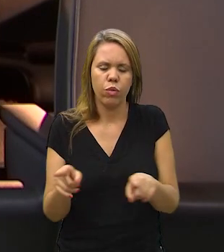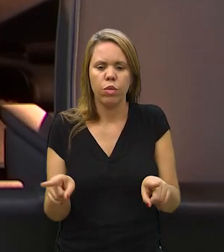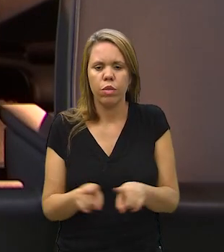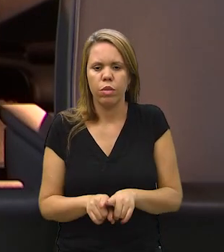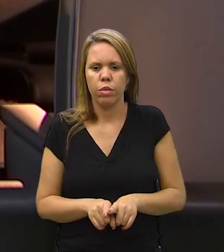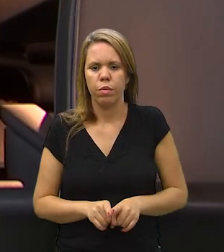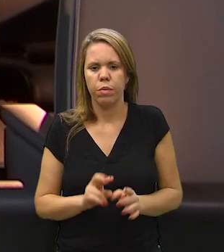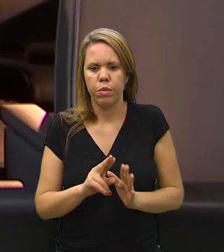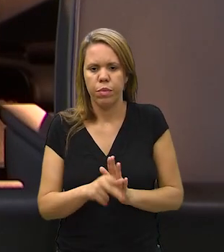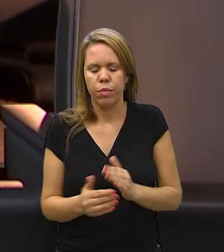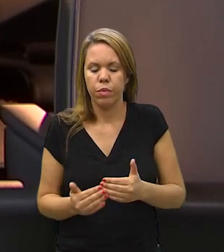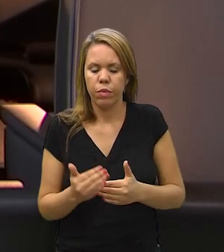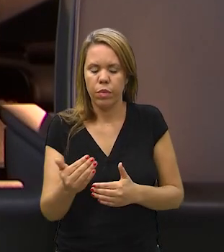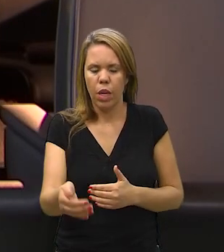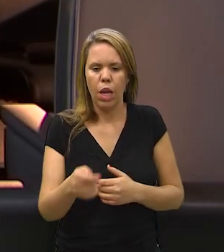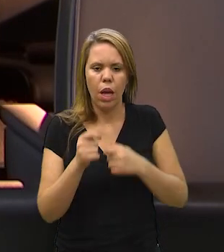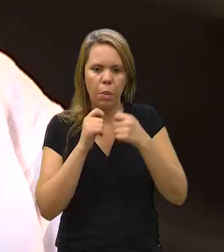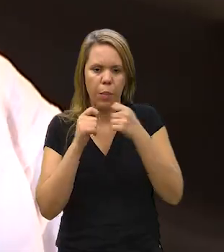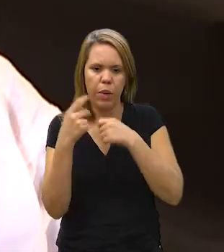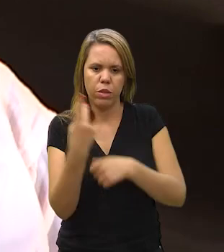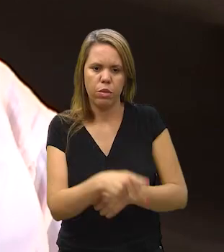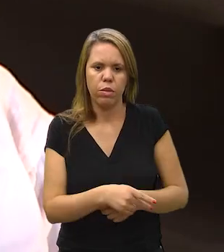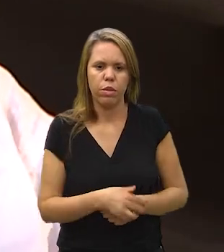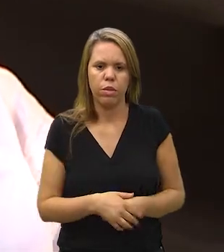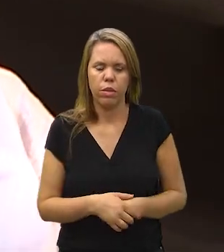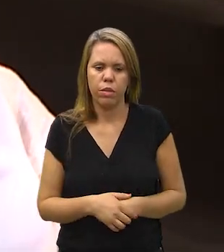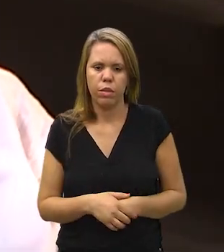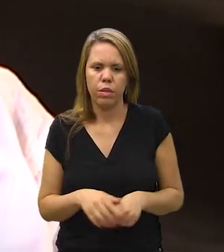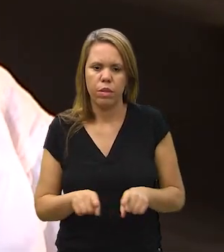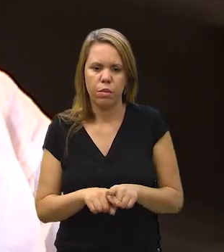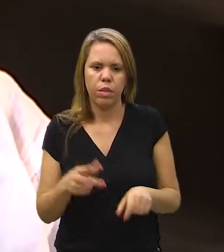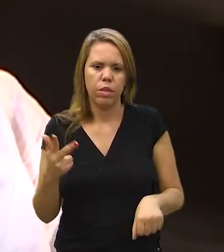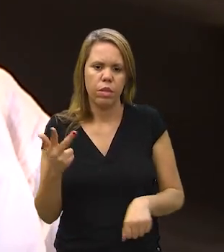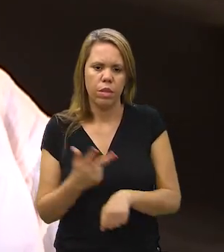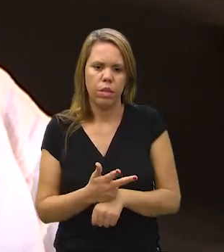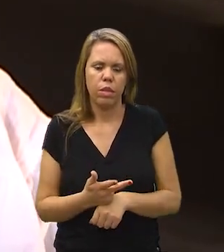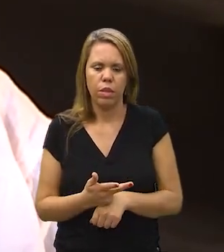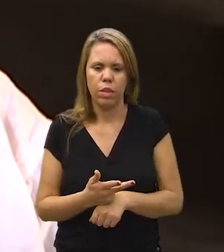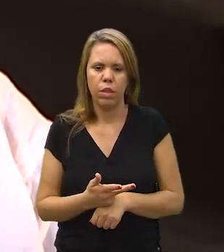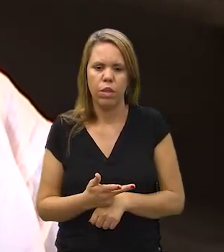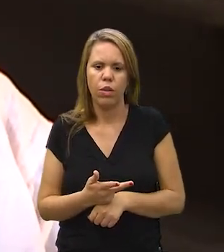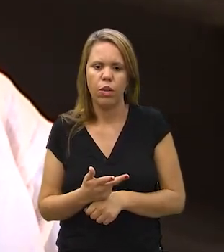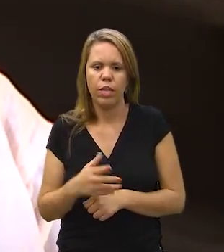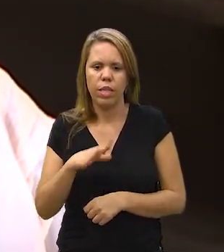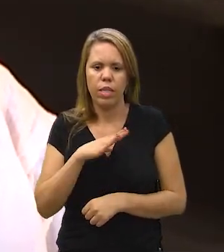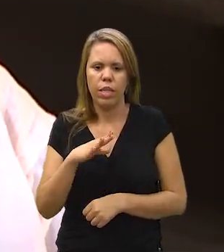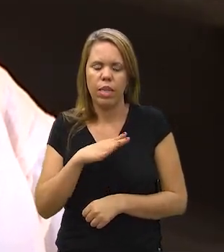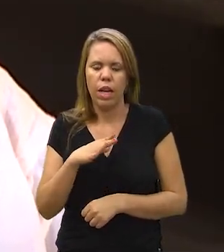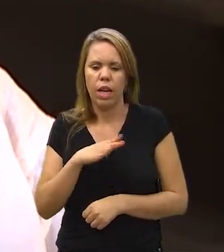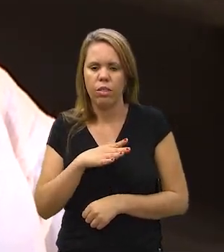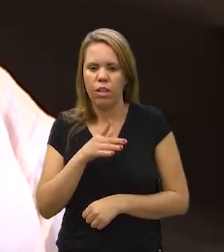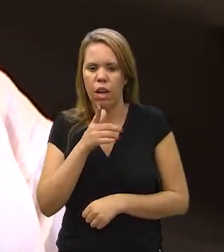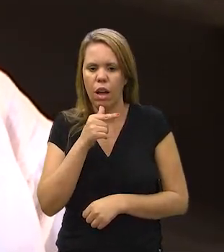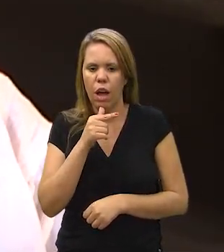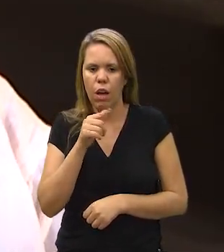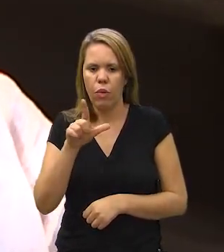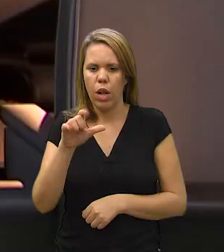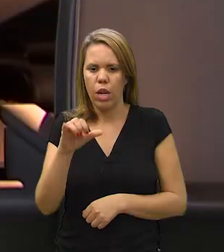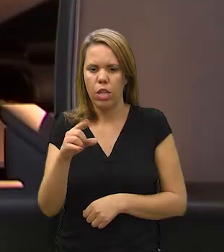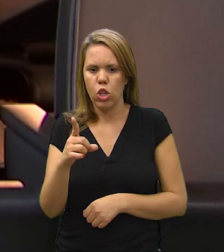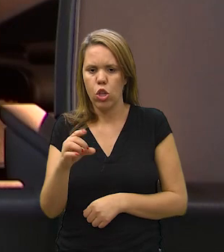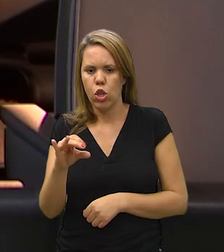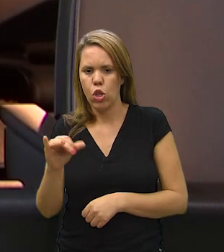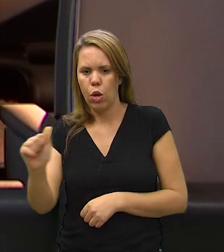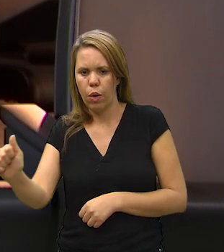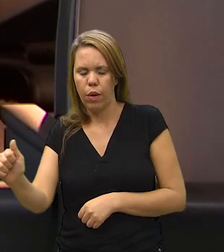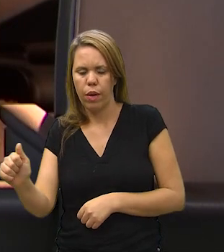filme das próximas entrevistas suas e estou gravando agora em Águas de Lindóia o filme Um Caso de Outro Mundo,